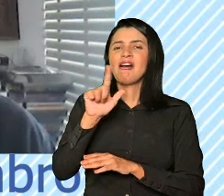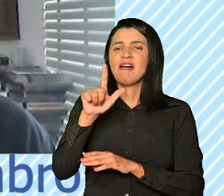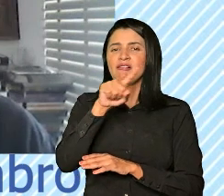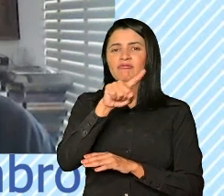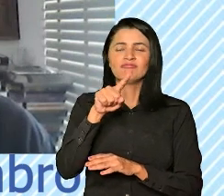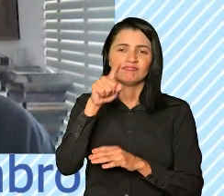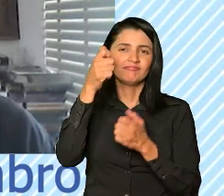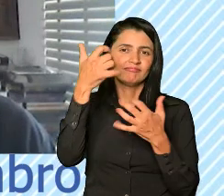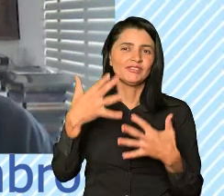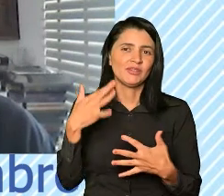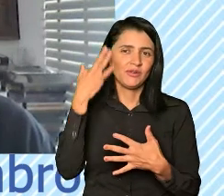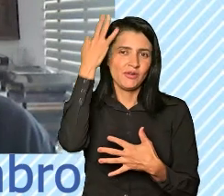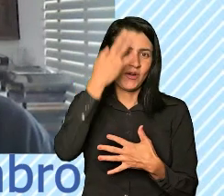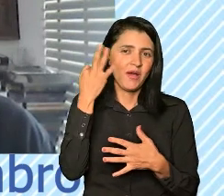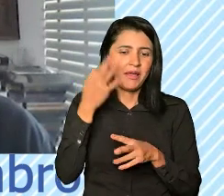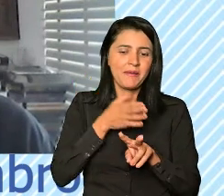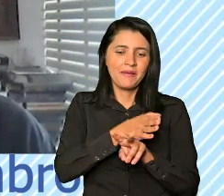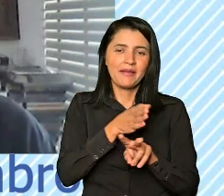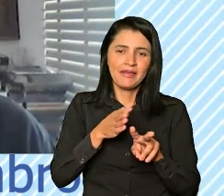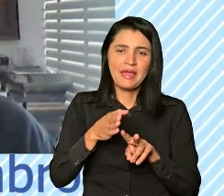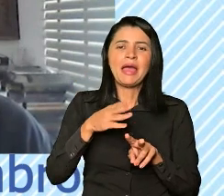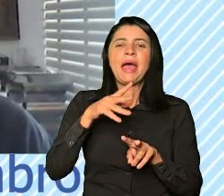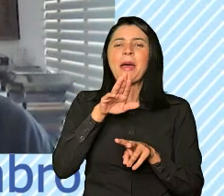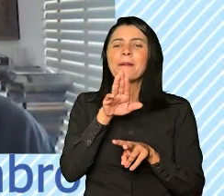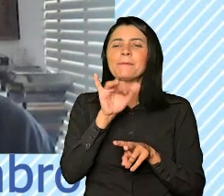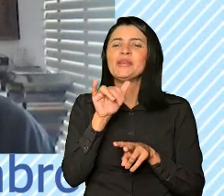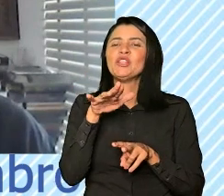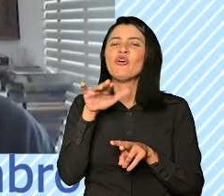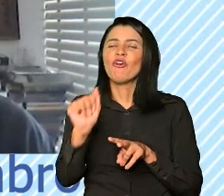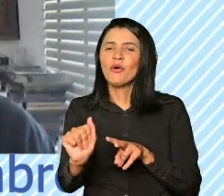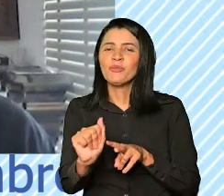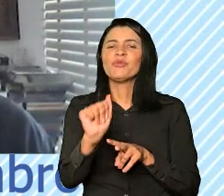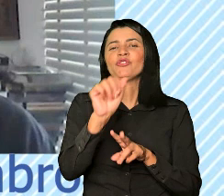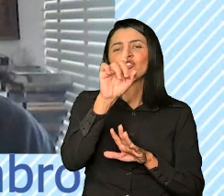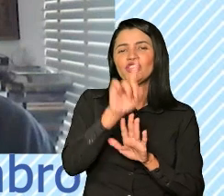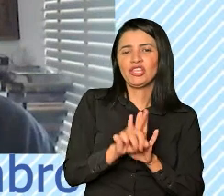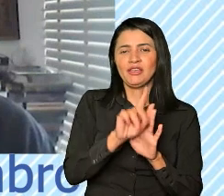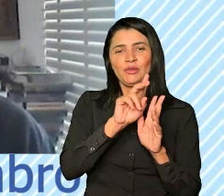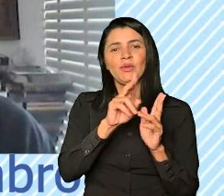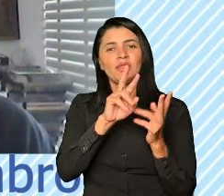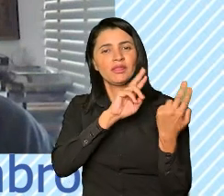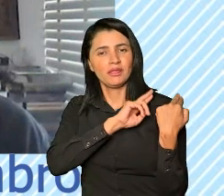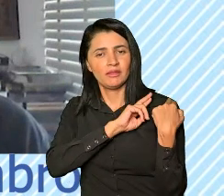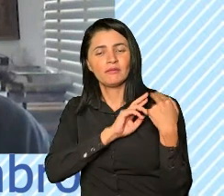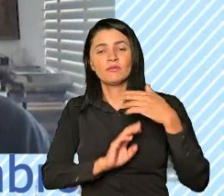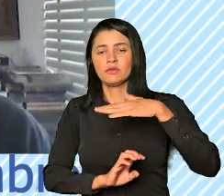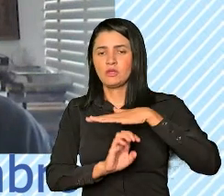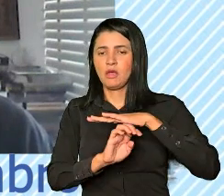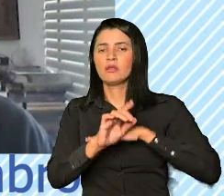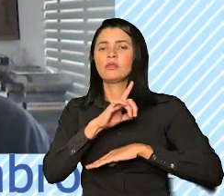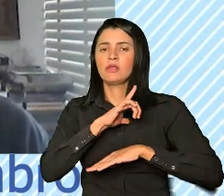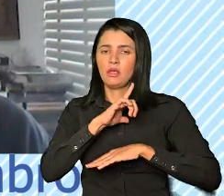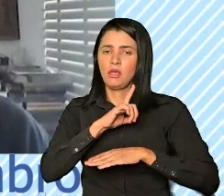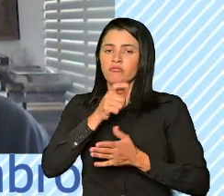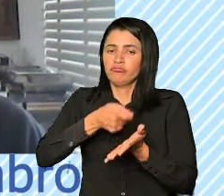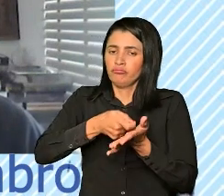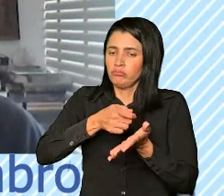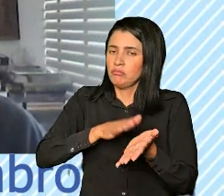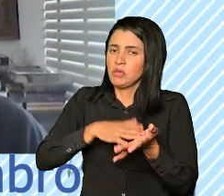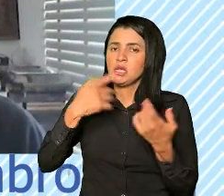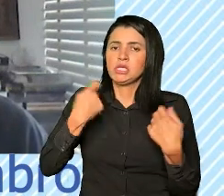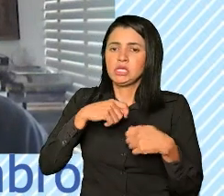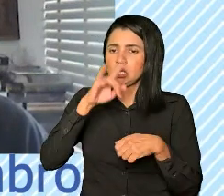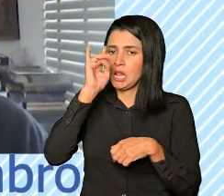parte teórica do binômio dever, direito e dever. O Estado tem o dever de recordar, né, principalmente